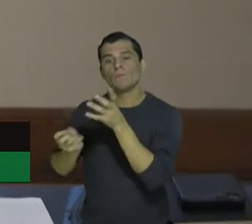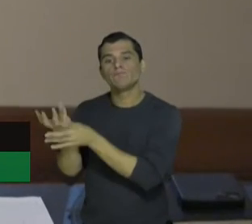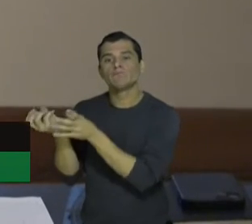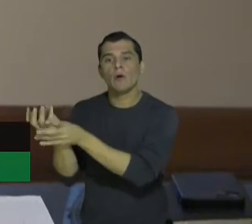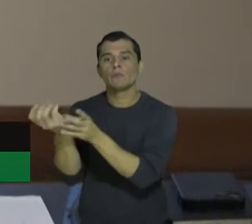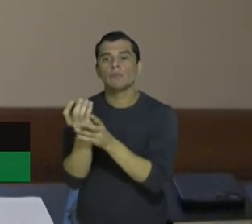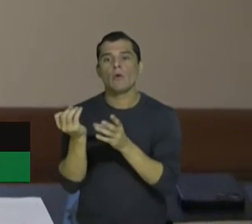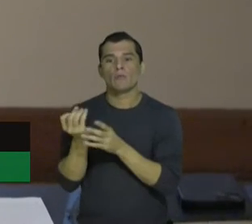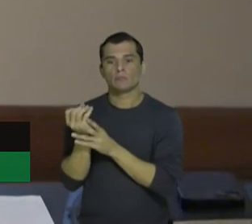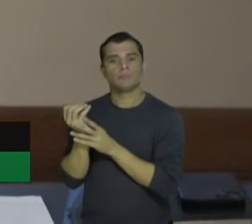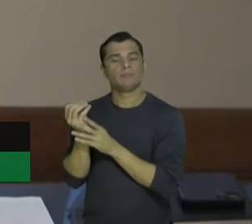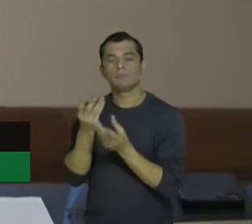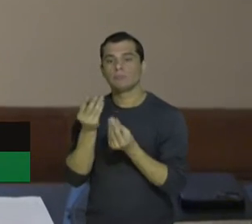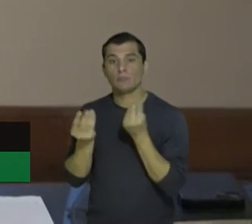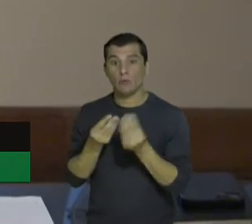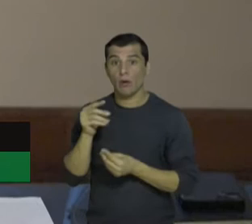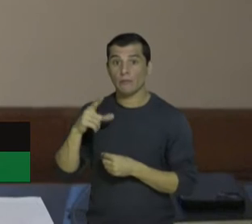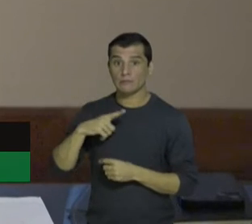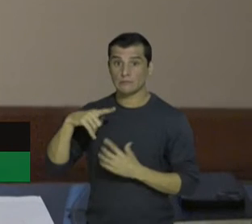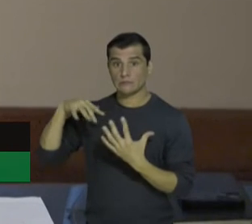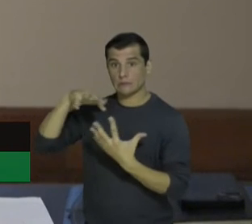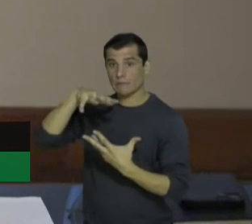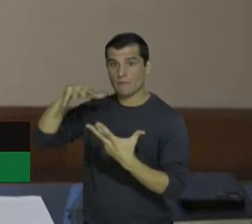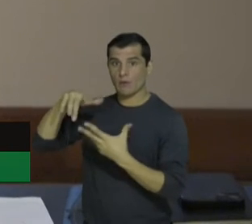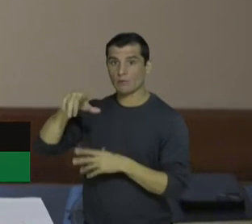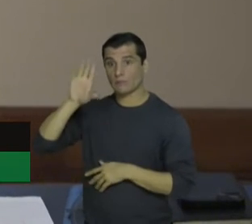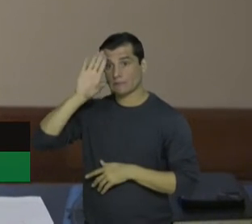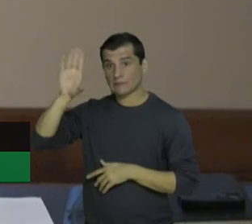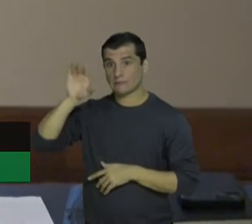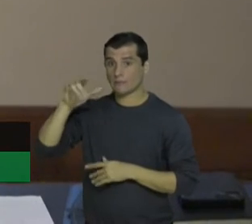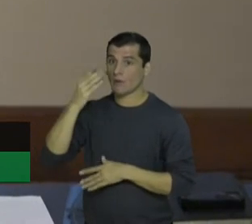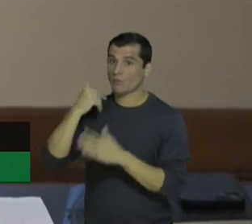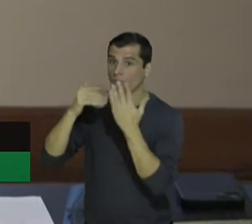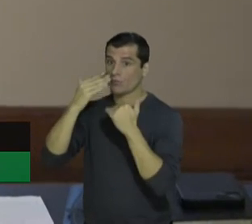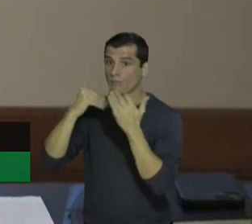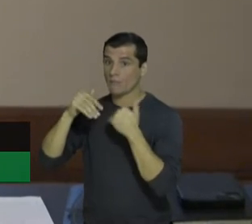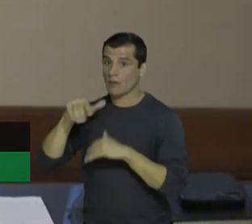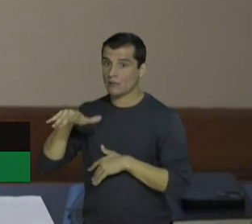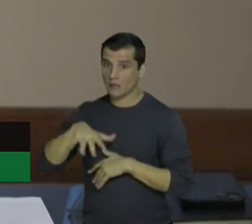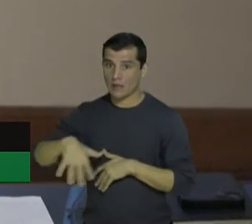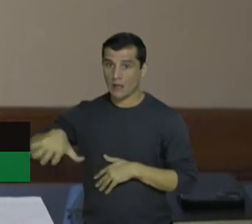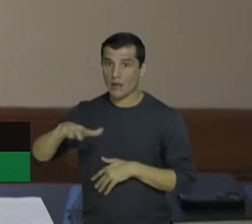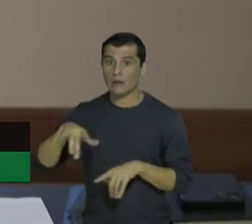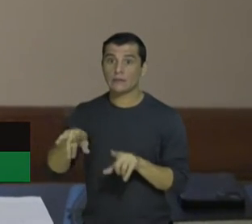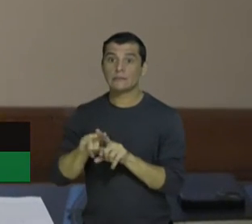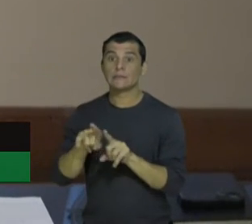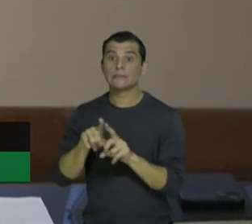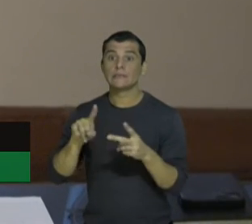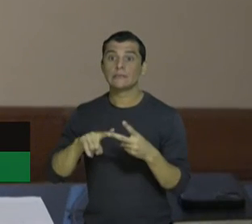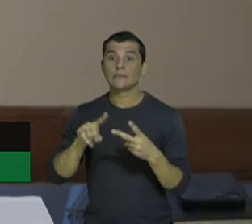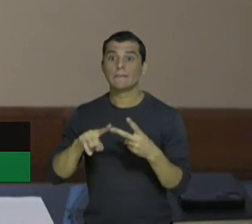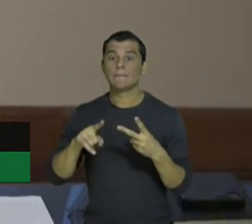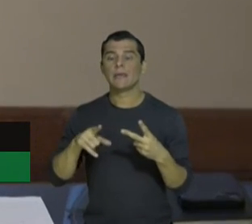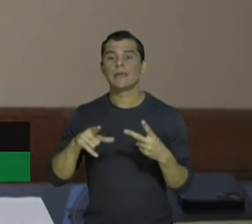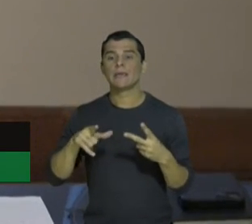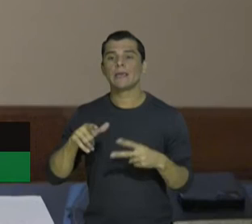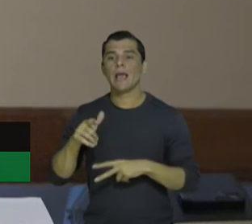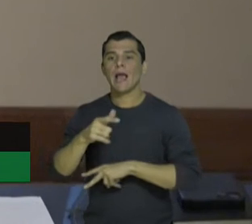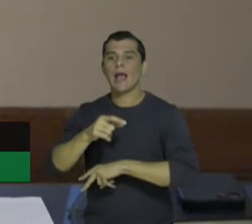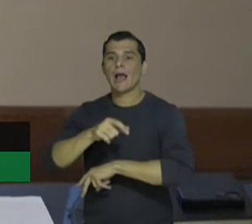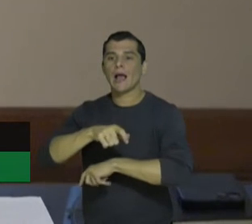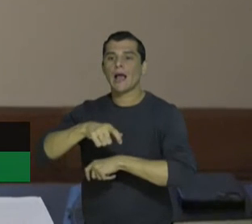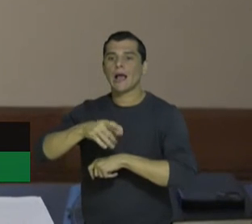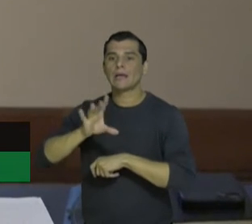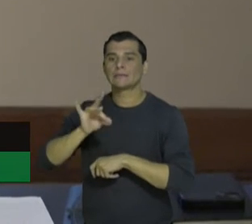isso atinge o mercado principalmente AL ício e o mercado de adesivos vegetais eh